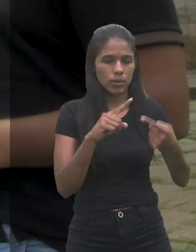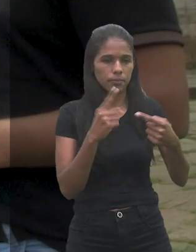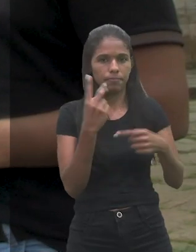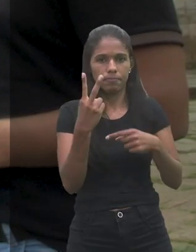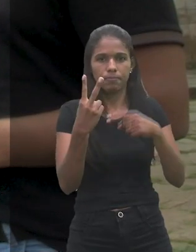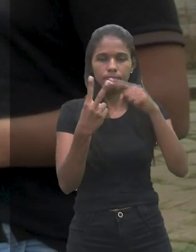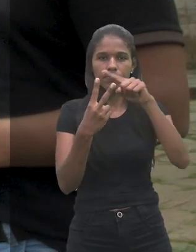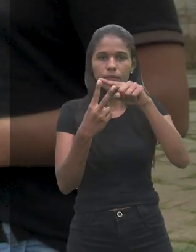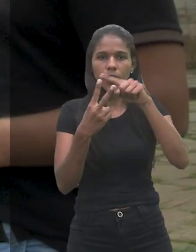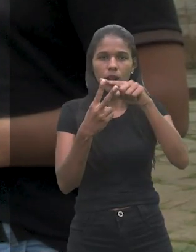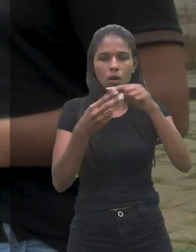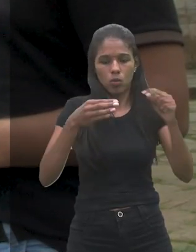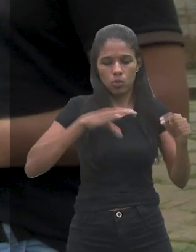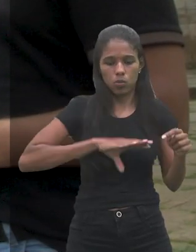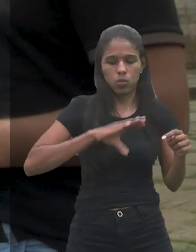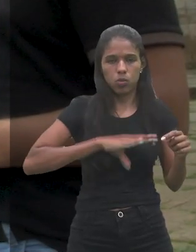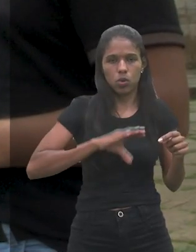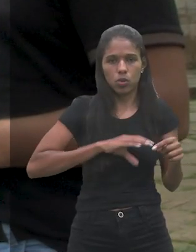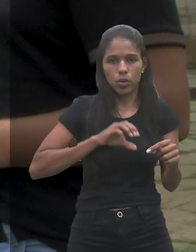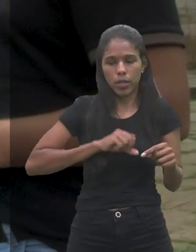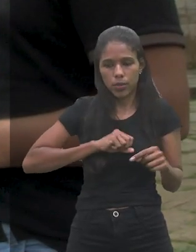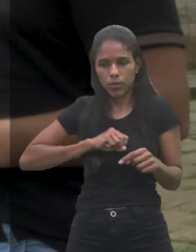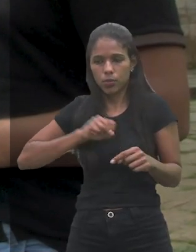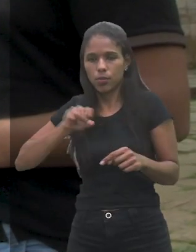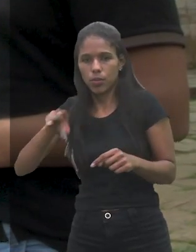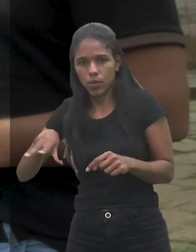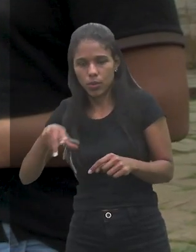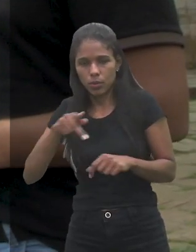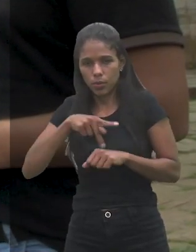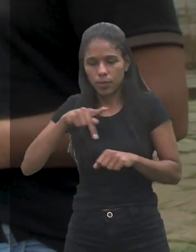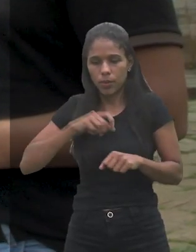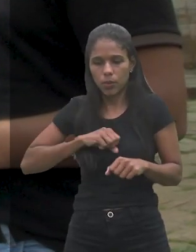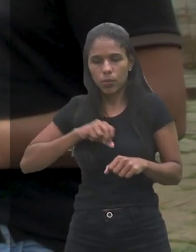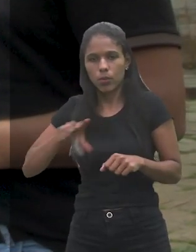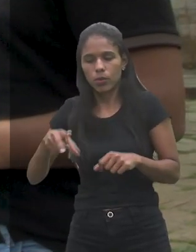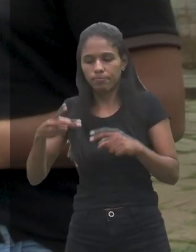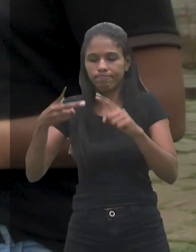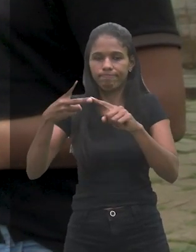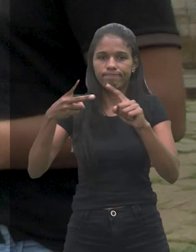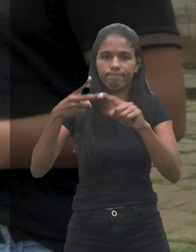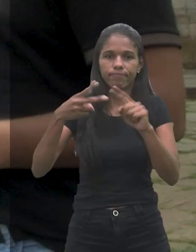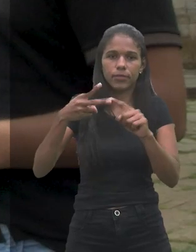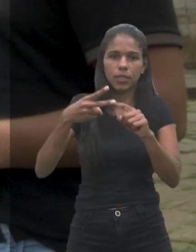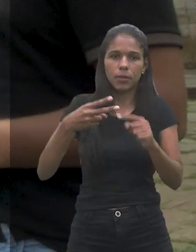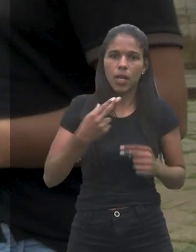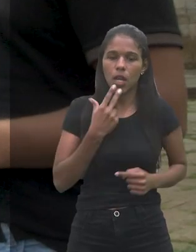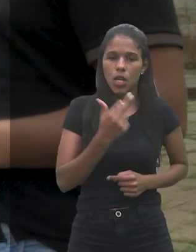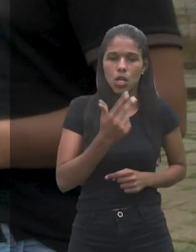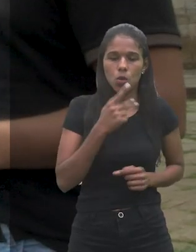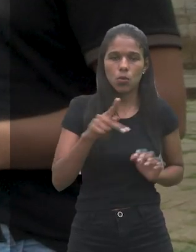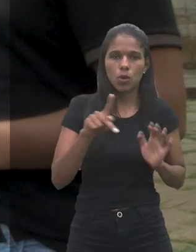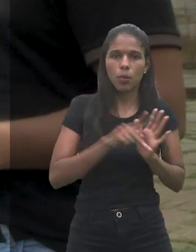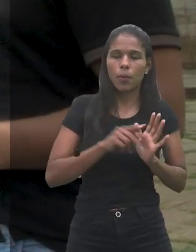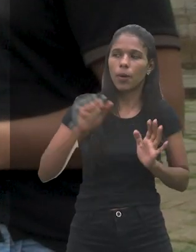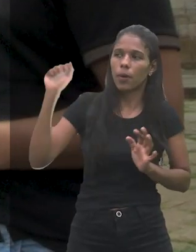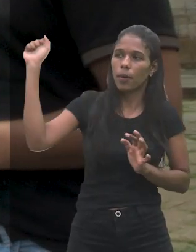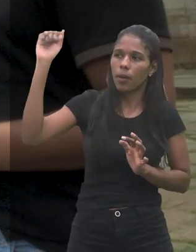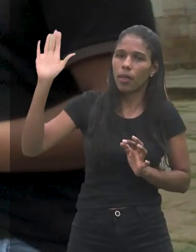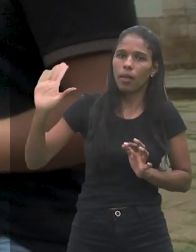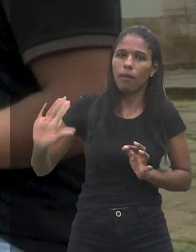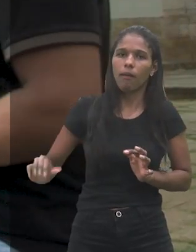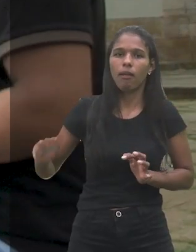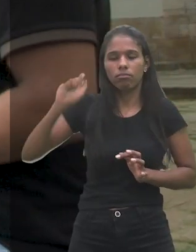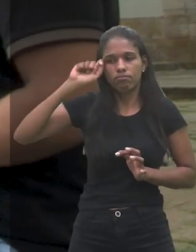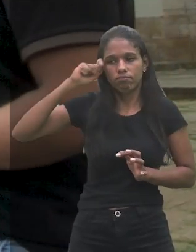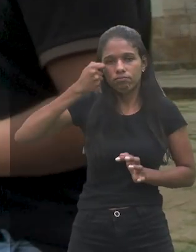os padres traduziam ele para português de Portugal e ele falava com a equipe em Iorubá. Porque lembra